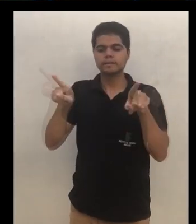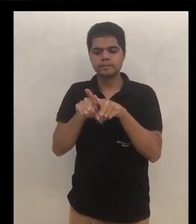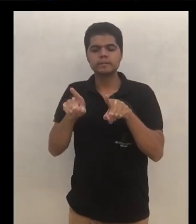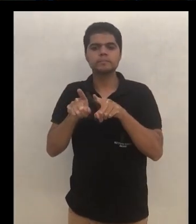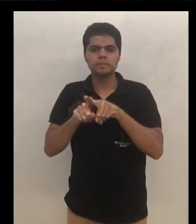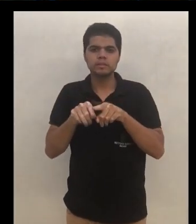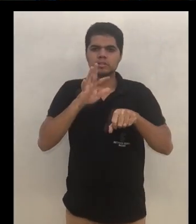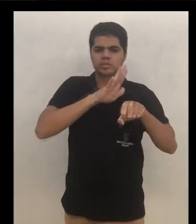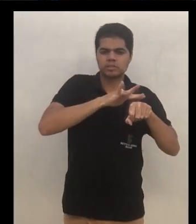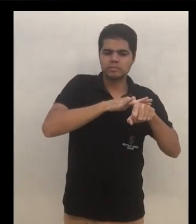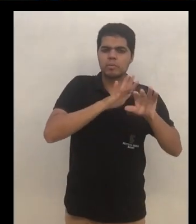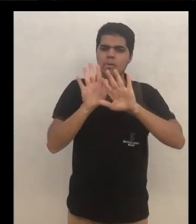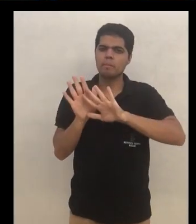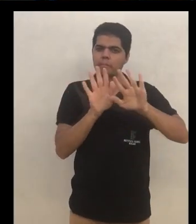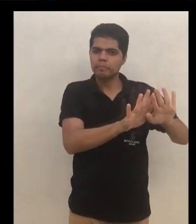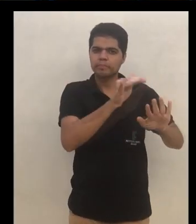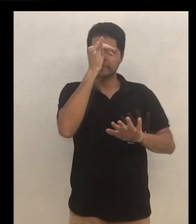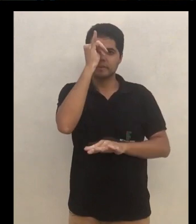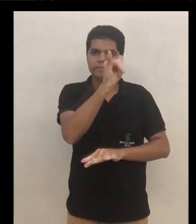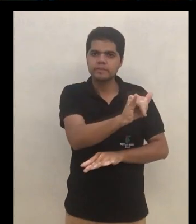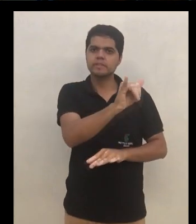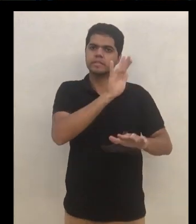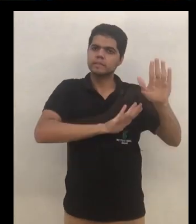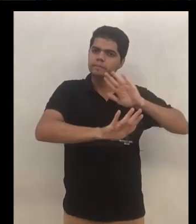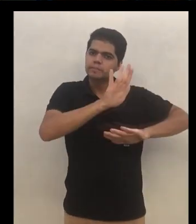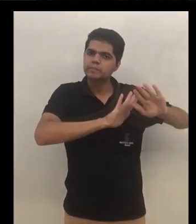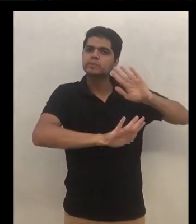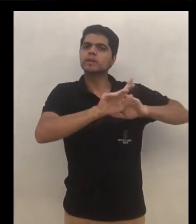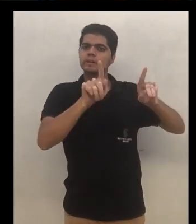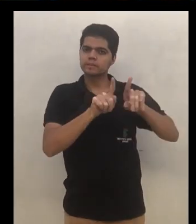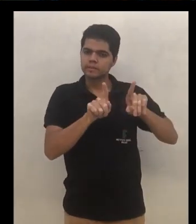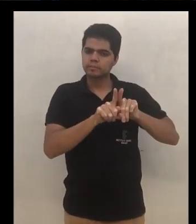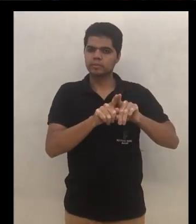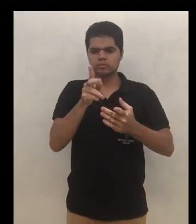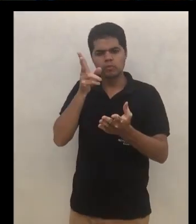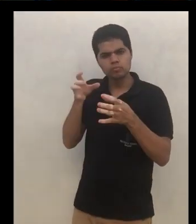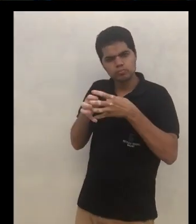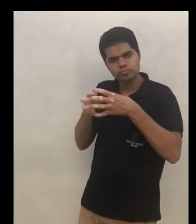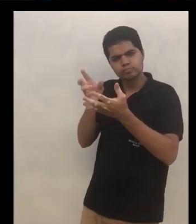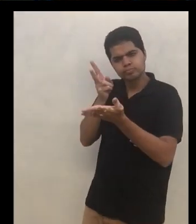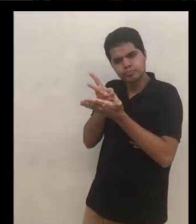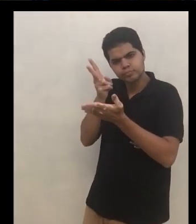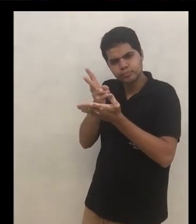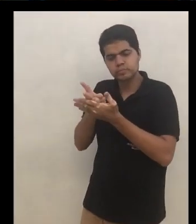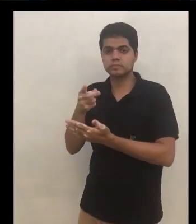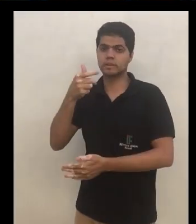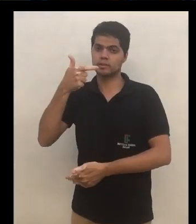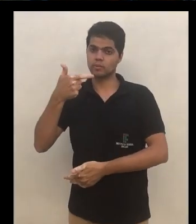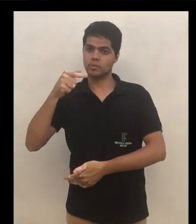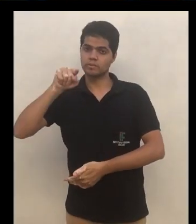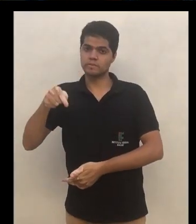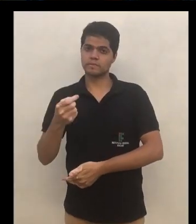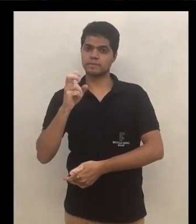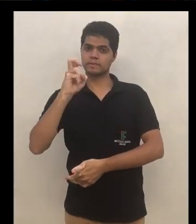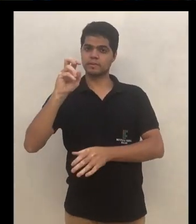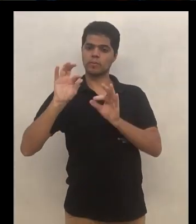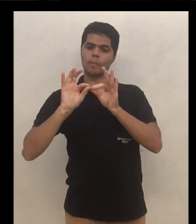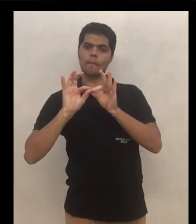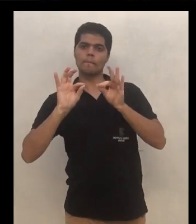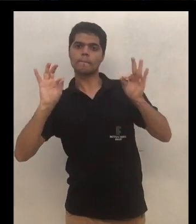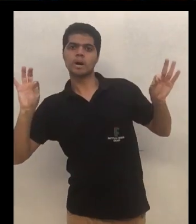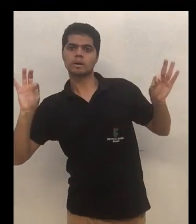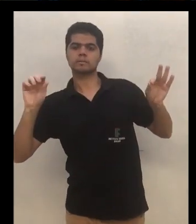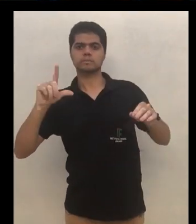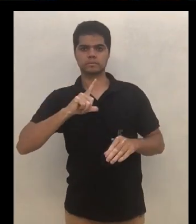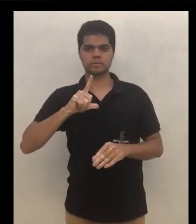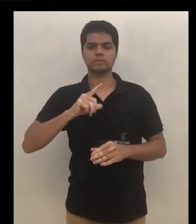das parasitoses. Lembrando que se você cria no sistema extensivo, são 2,5 metros quadrados, que é o que eu falei para vocês,